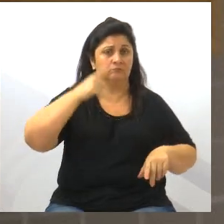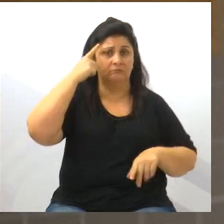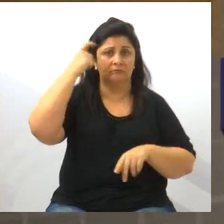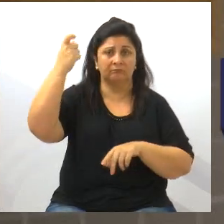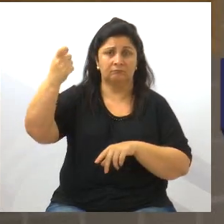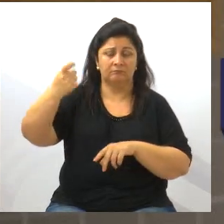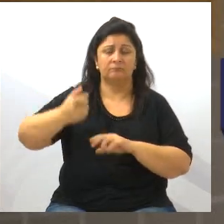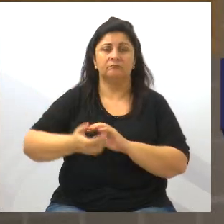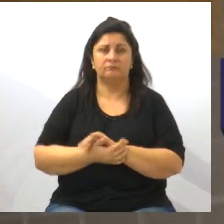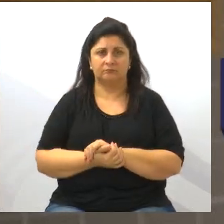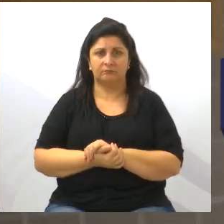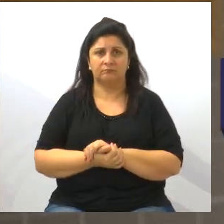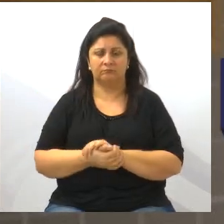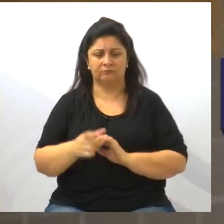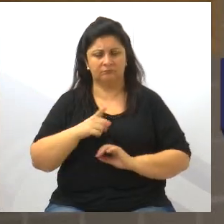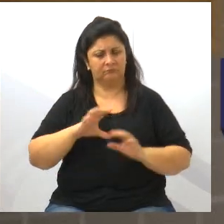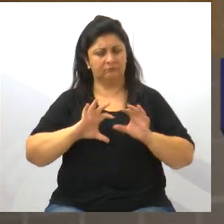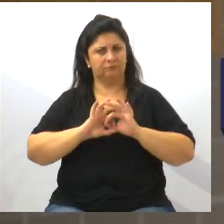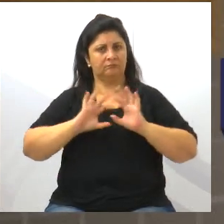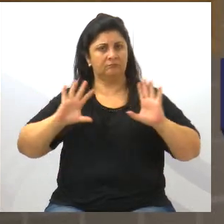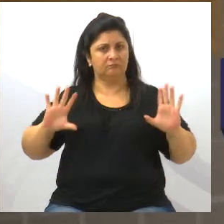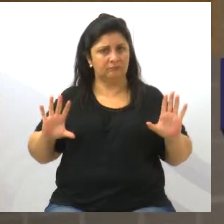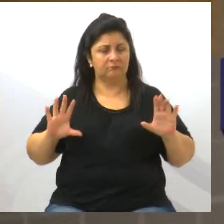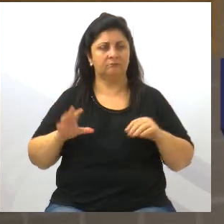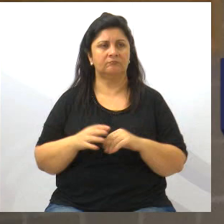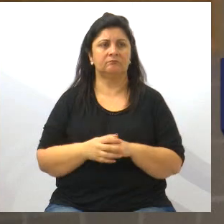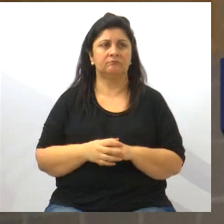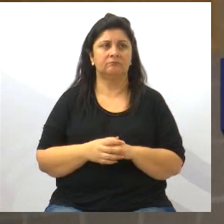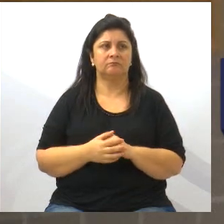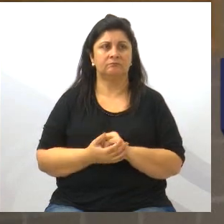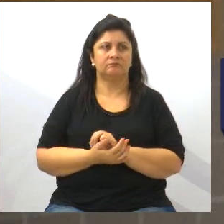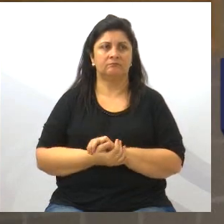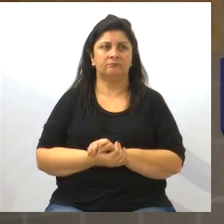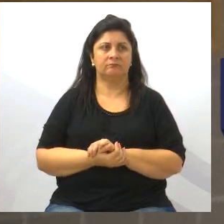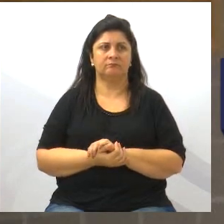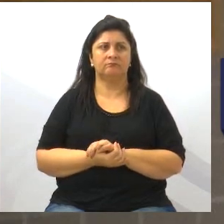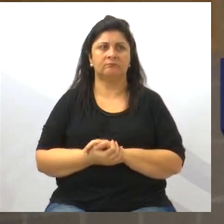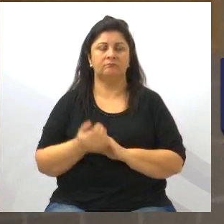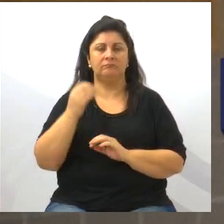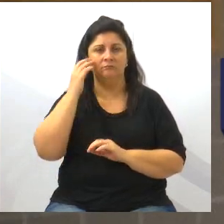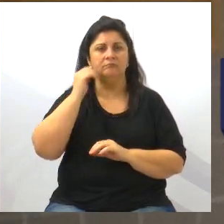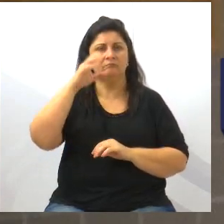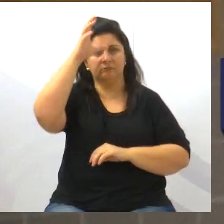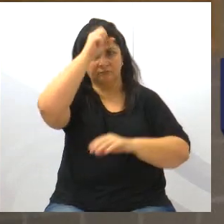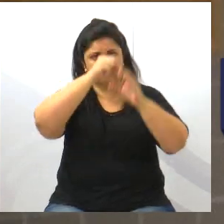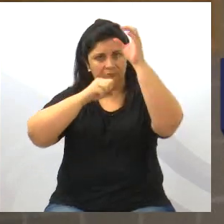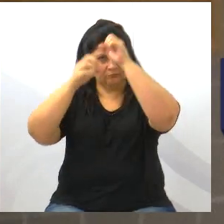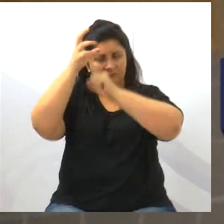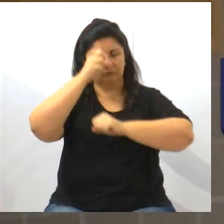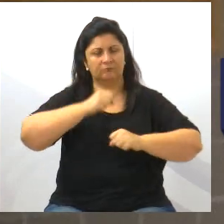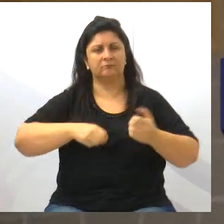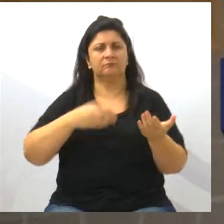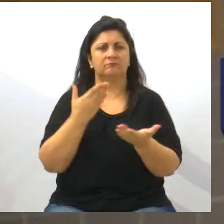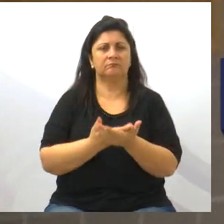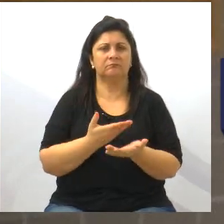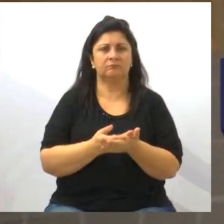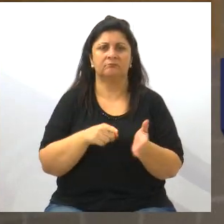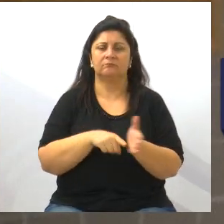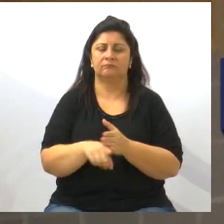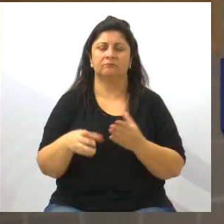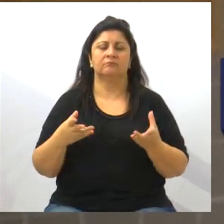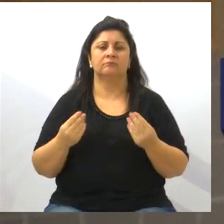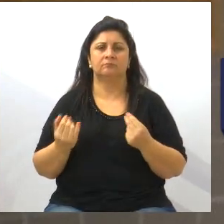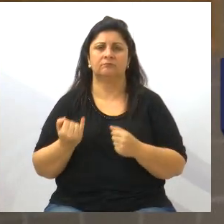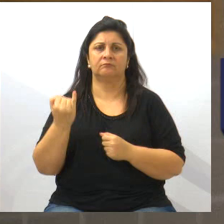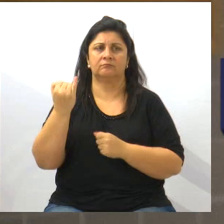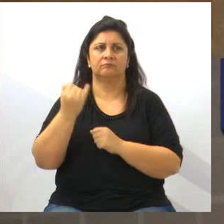tenham disponibilidade para buscar, né, conhecimentos, estudar, pesquisar. Isso é muito importante